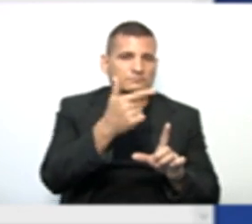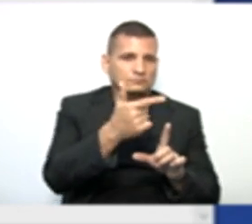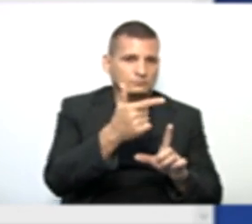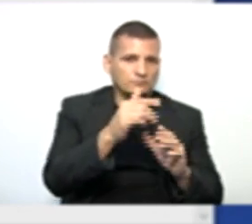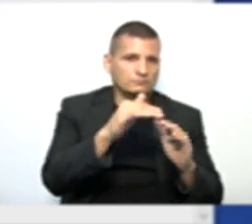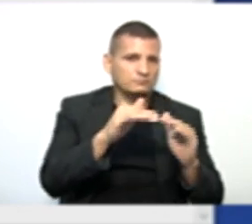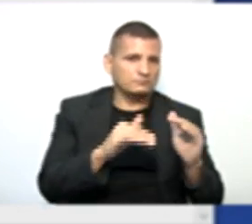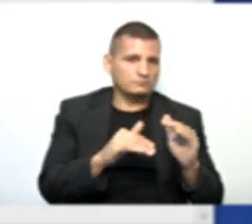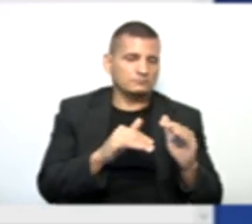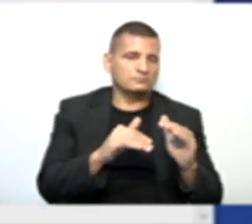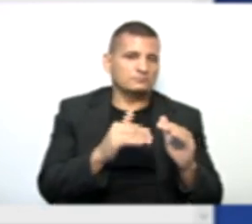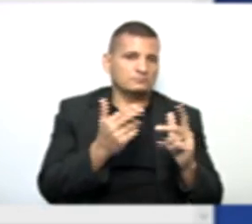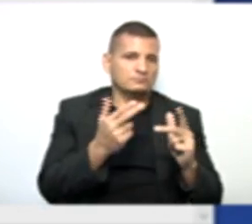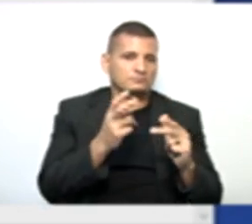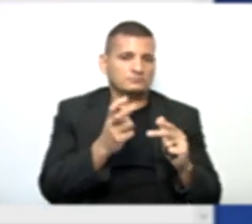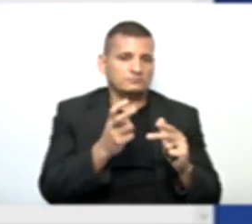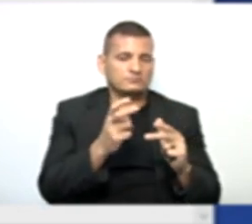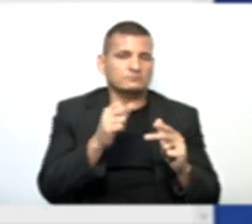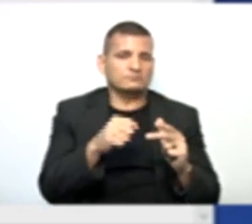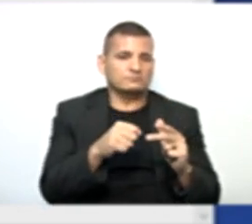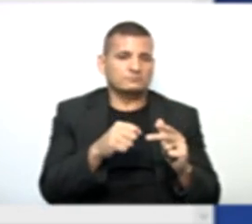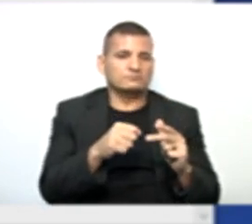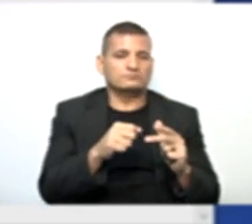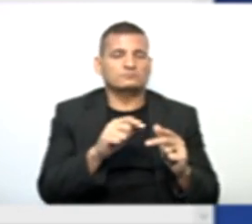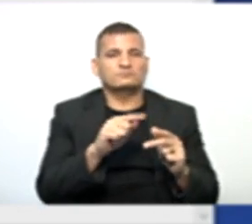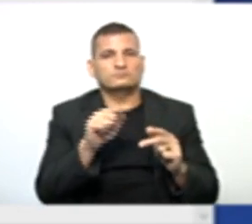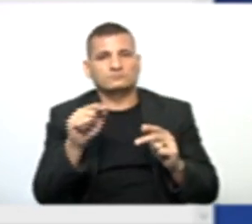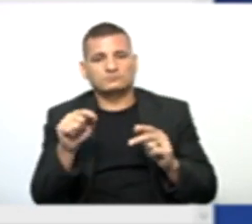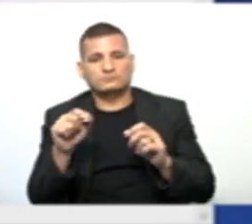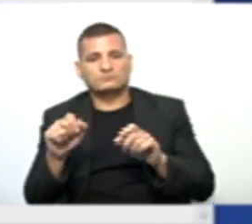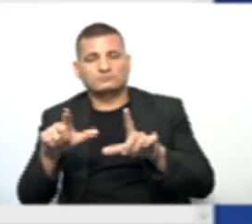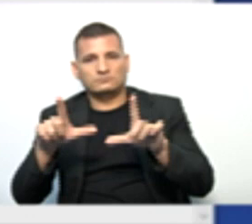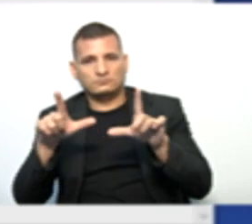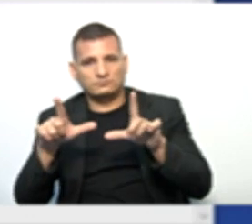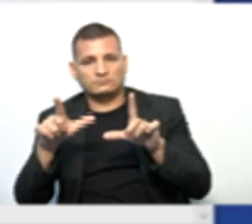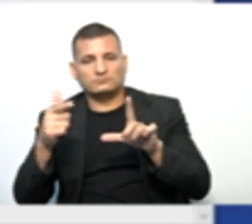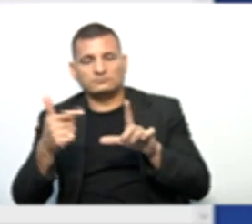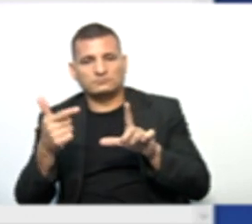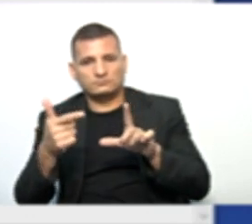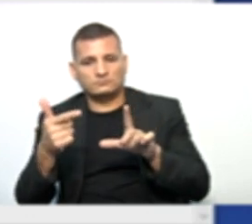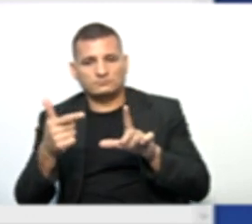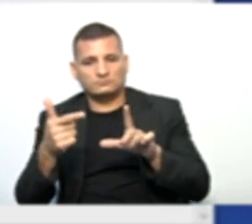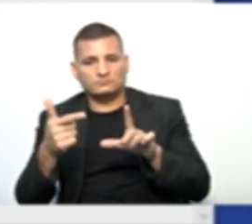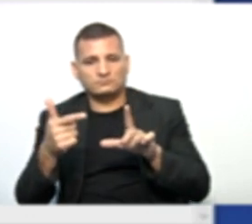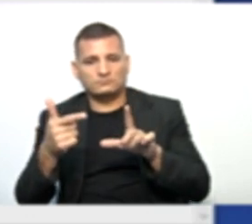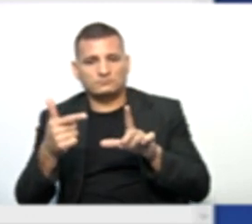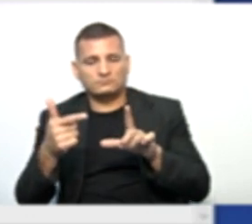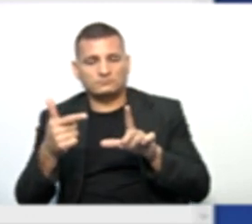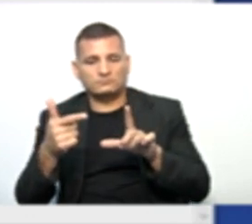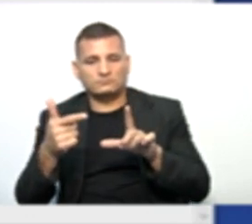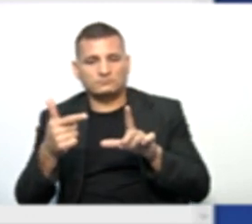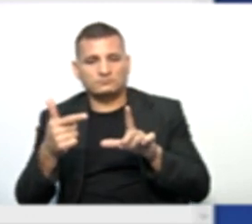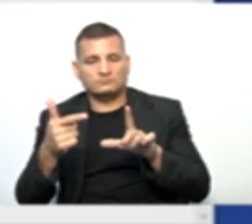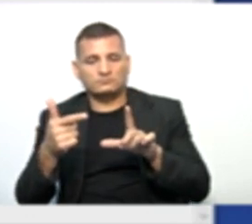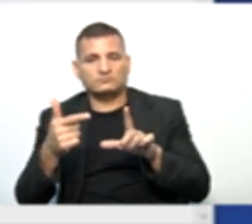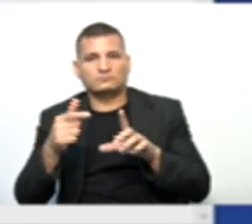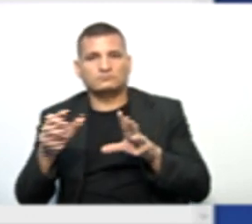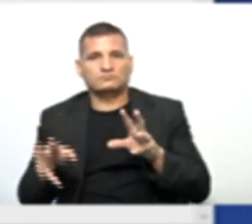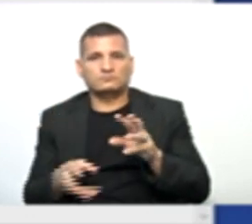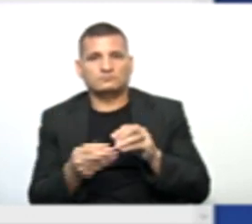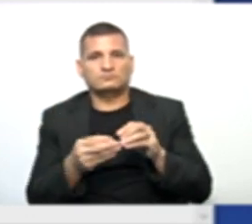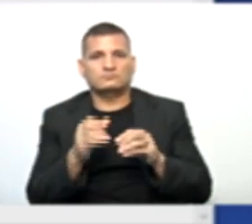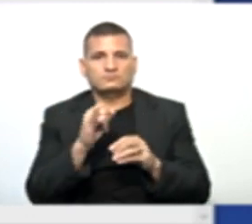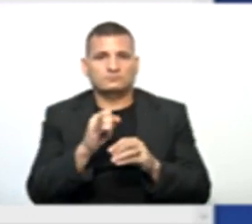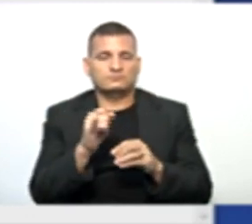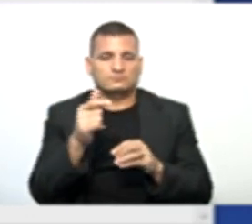5? Sim. Então, de novo, ele vem e imprime o 2, print i, imprimiu o 2, e incrementa o i de